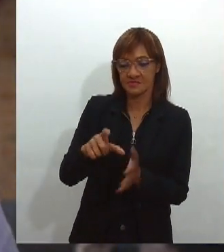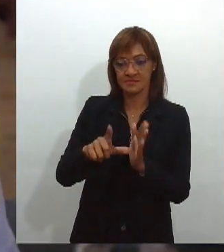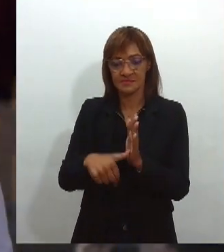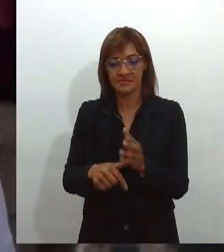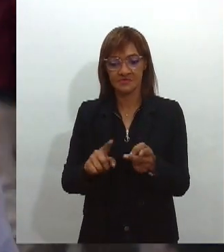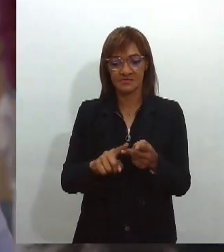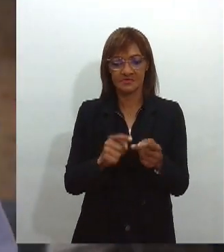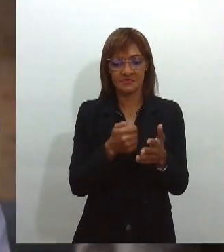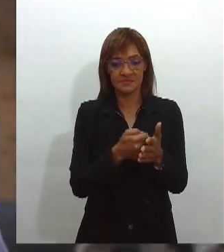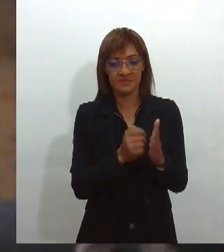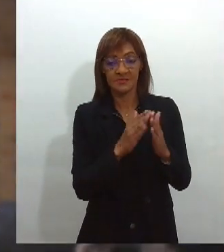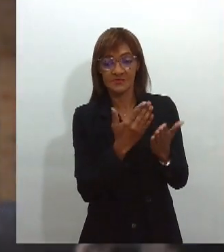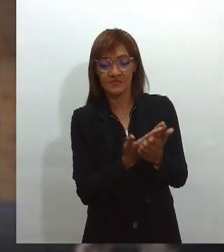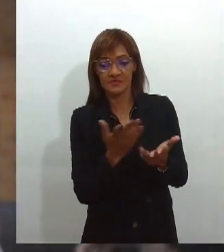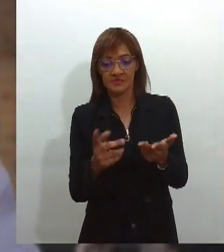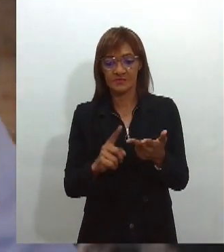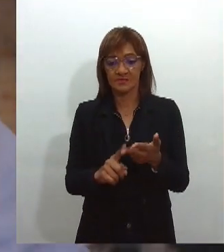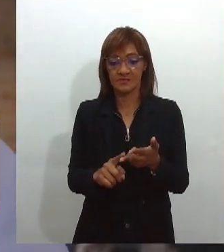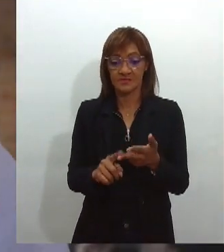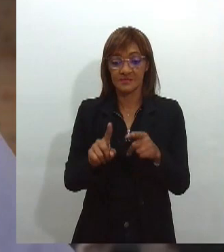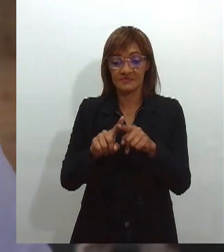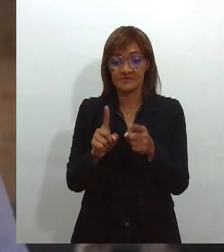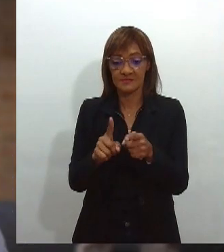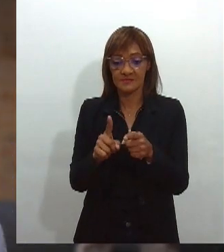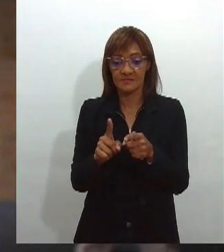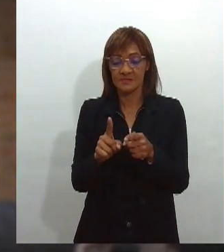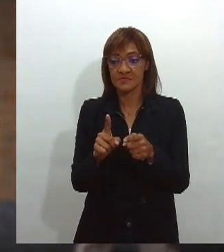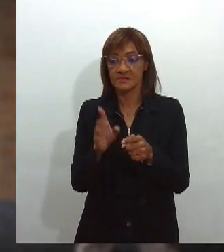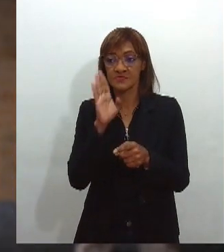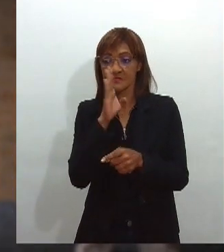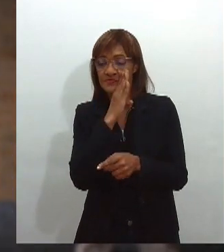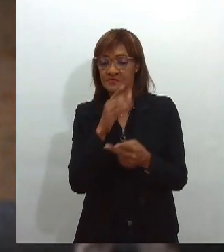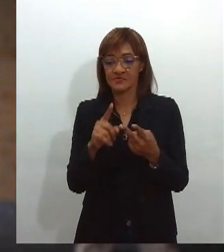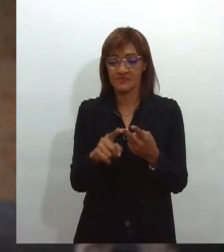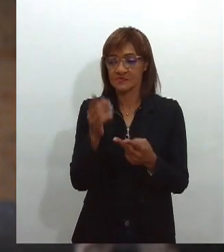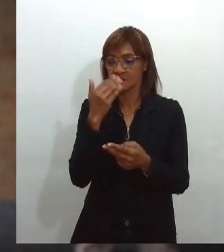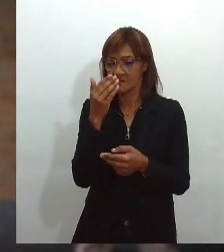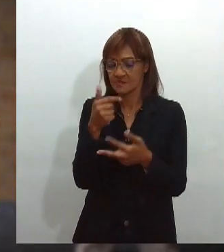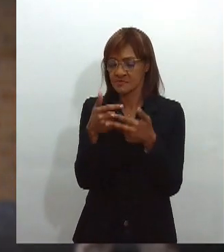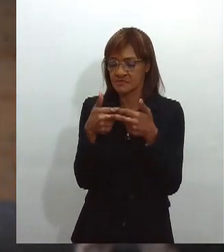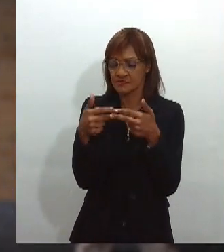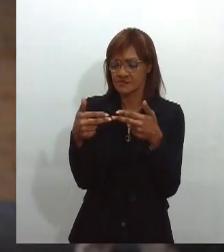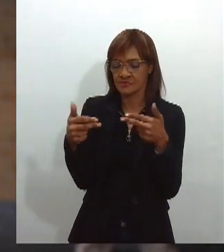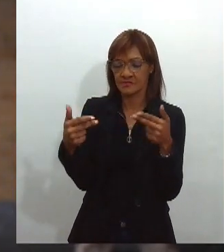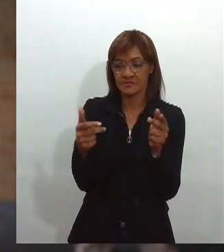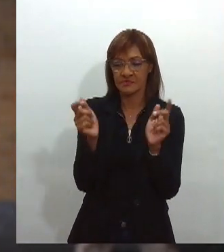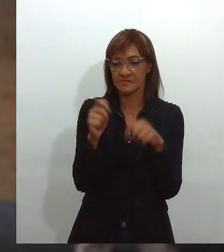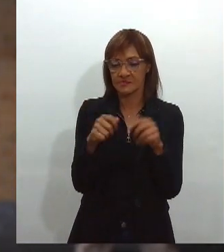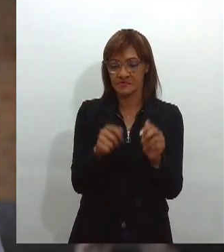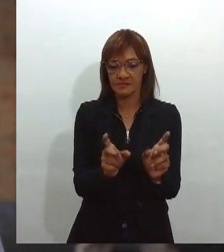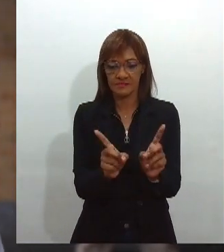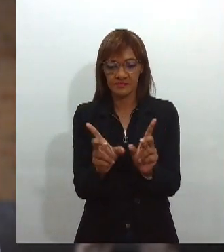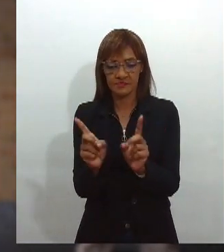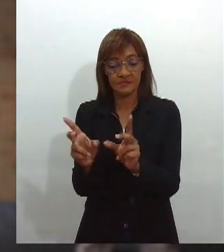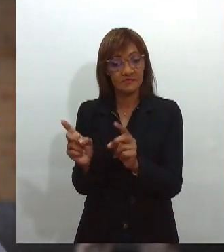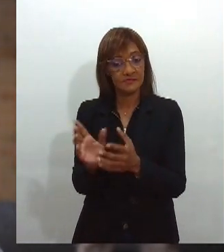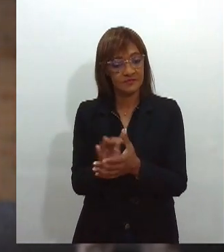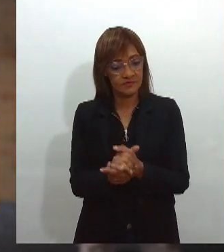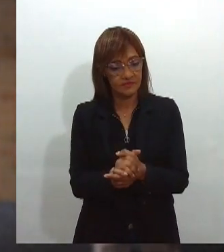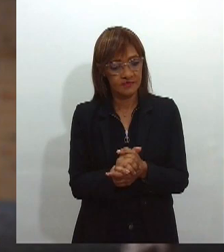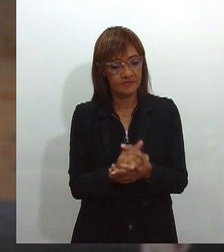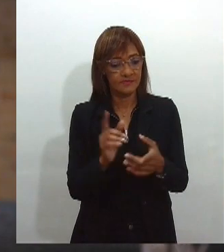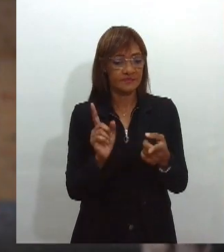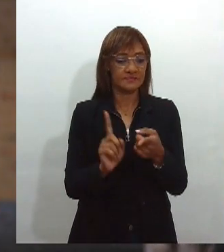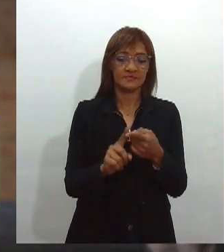dia. Só com o que eles ganham ali com um barzinho, com a comida típica, com o que eles conseguem vender ali na porta. E ao mesmo tempo, gera